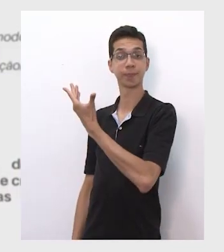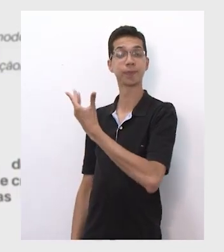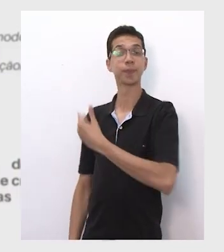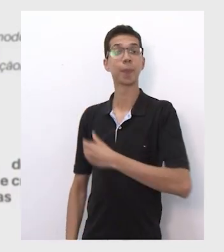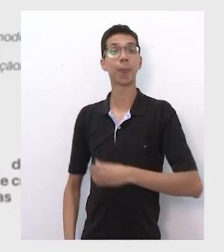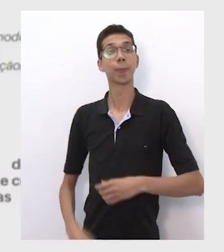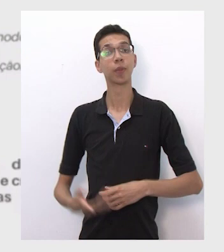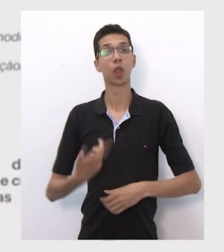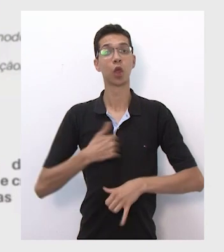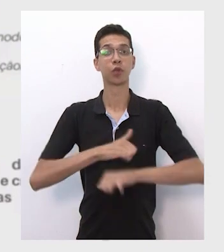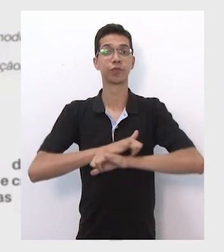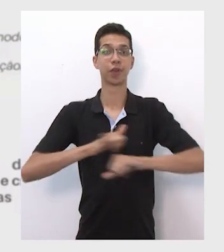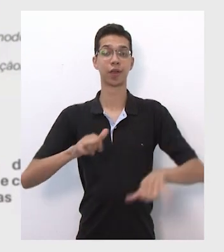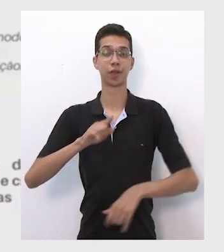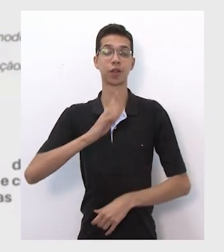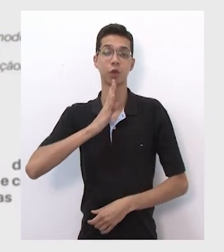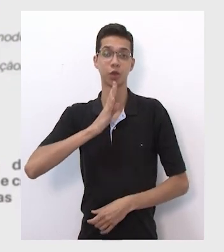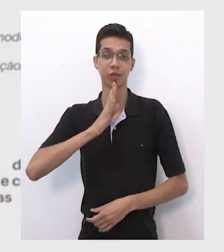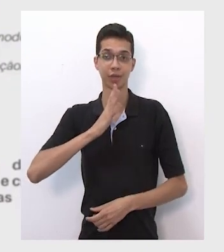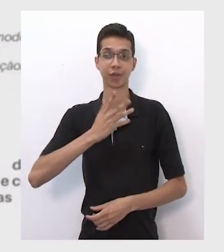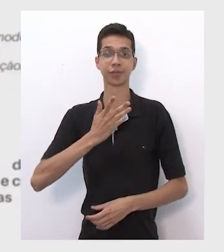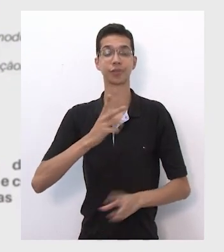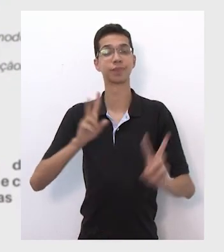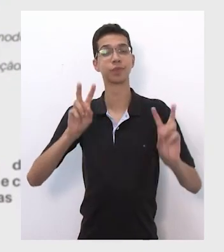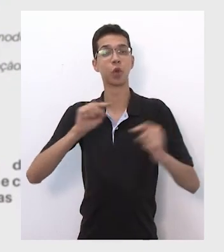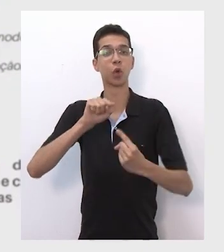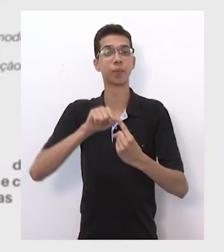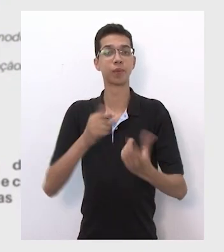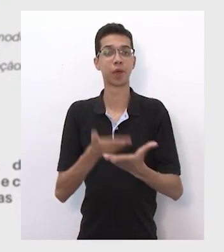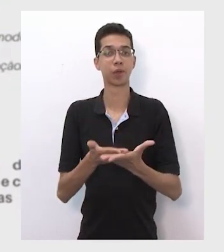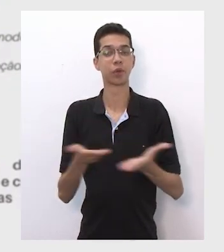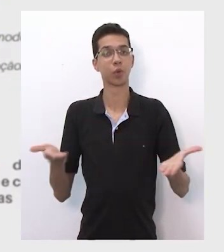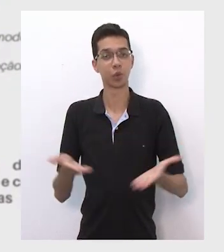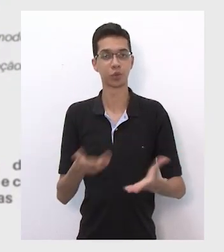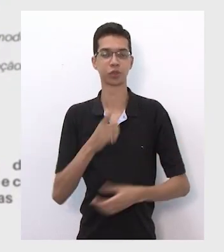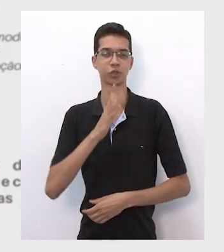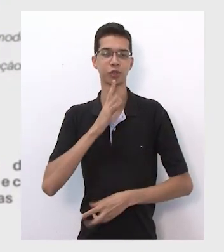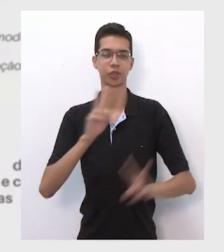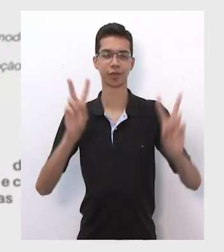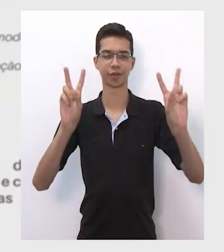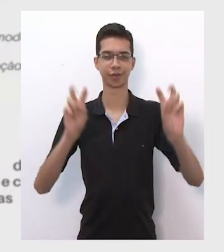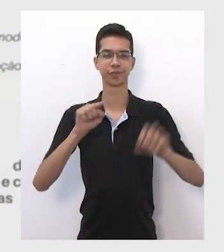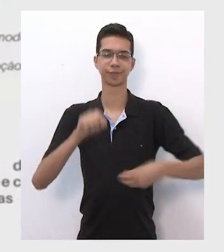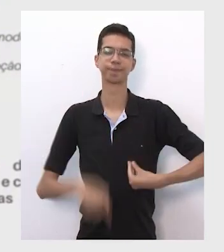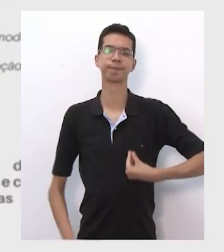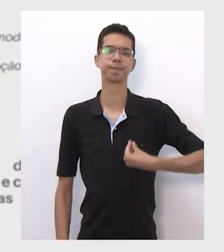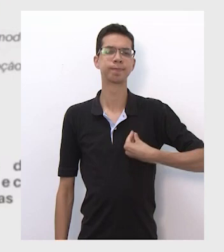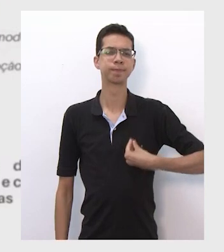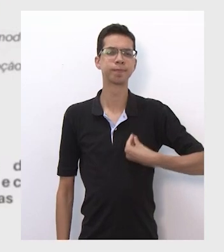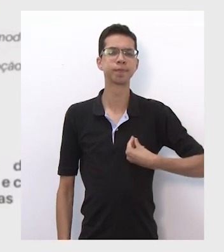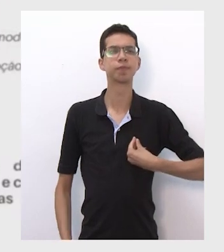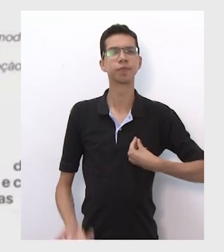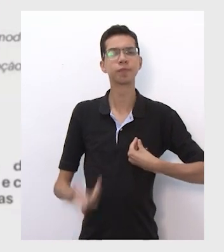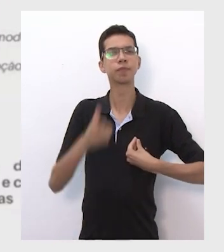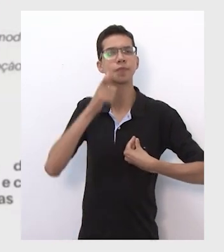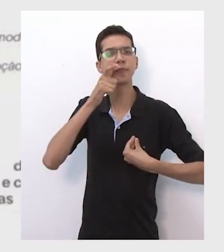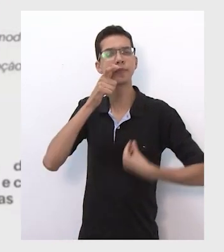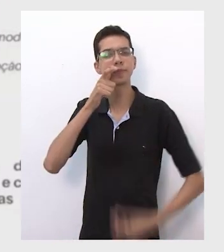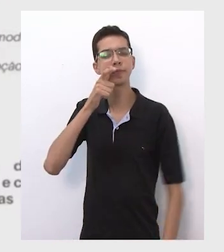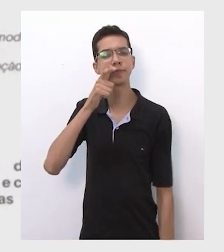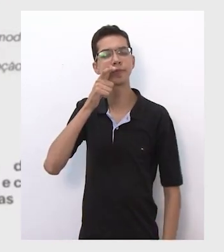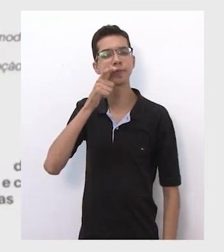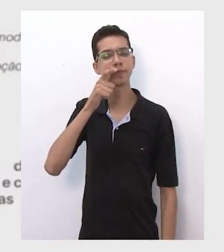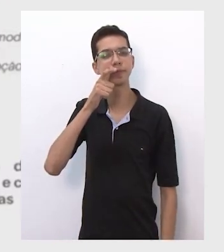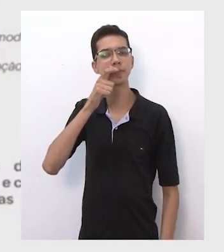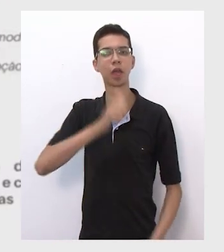vocês conheçam essa abordagem e que vivenciem brevemente uma atividade da fase